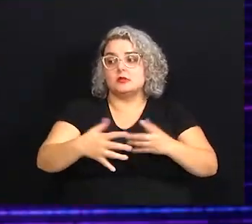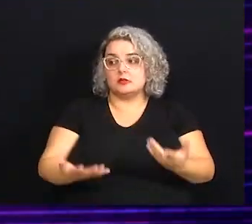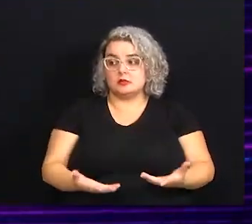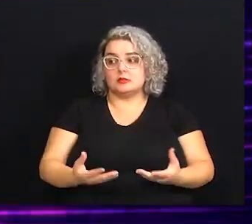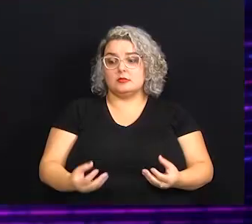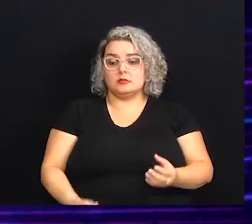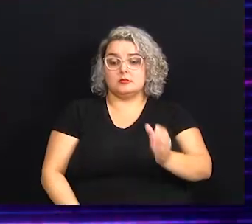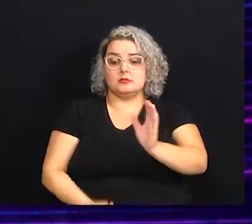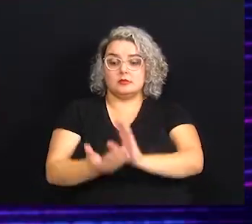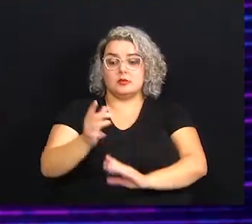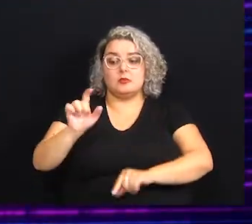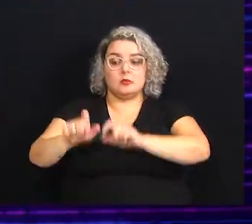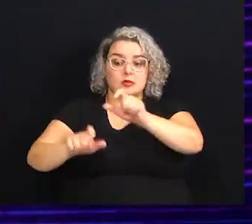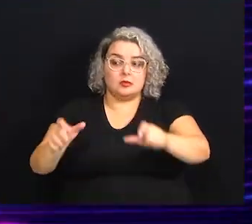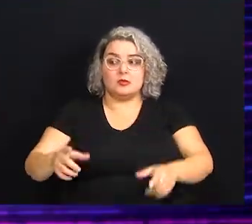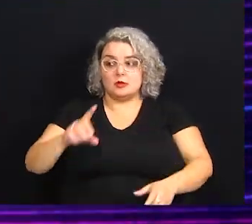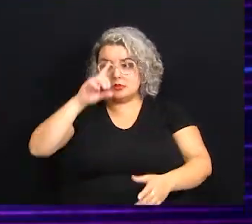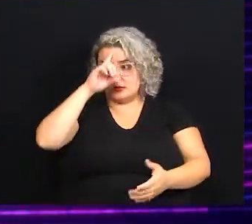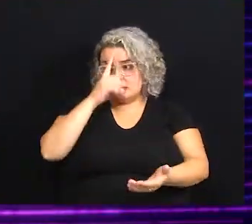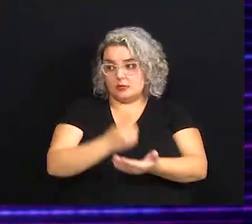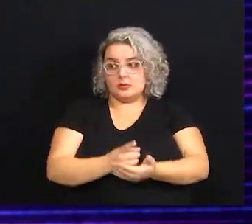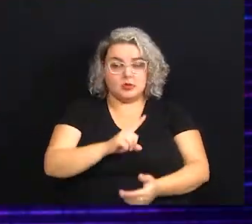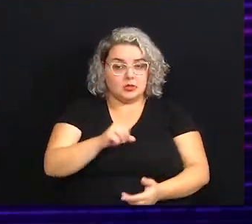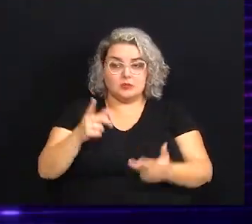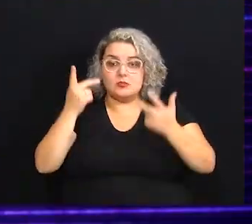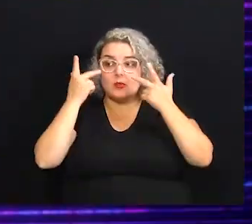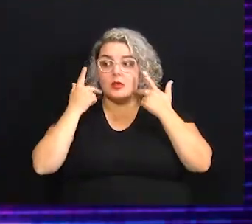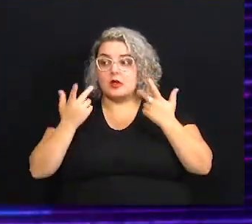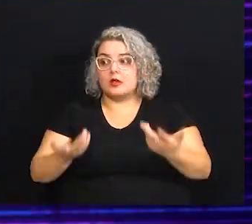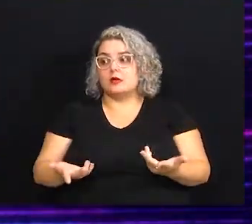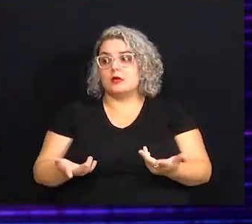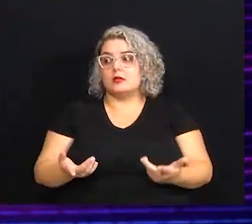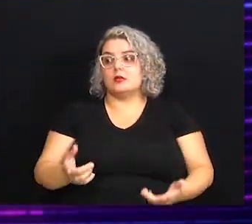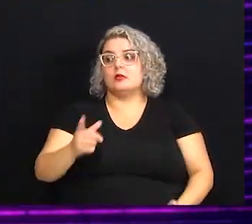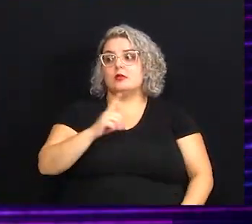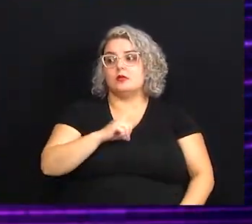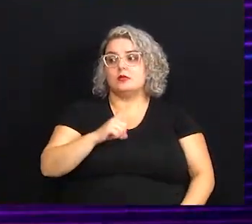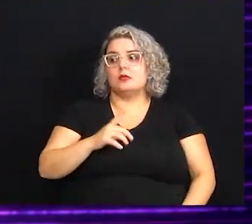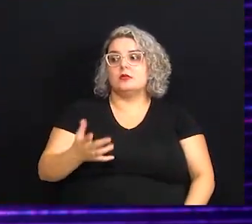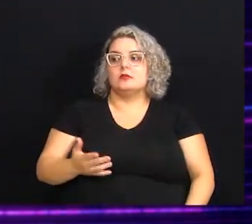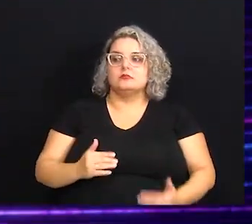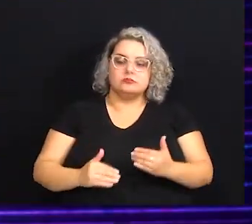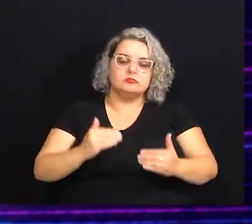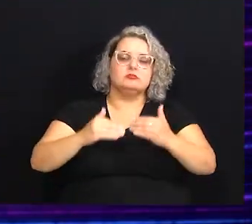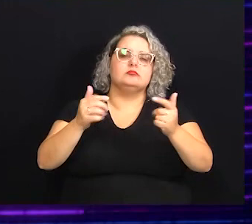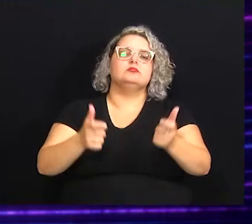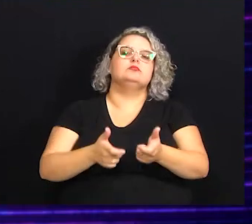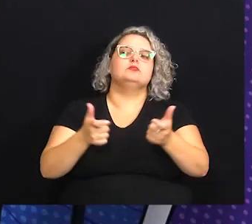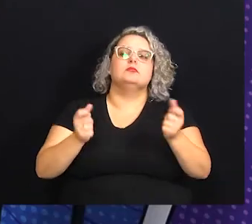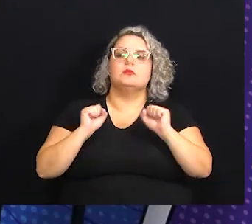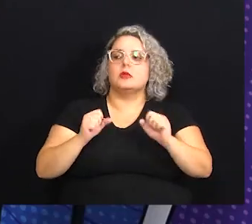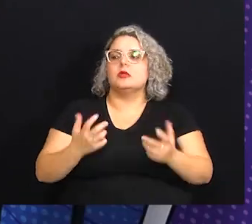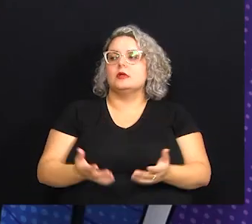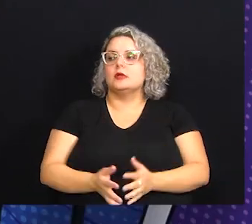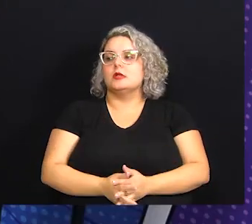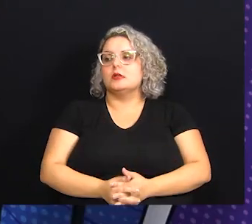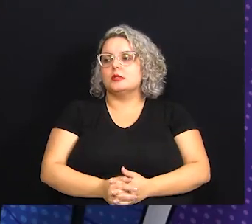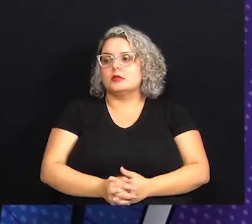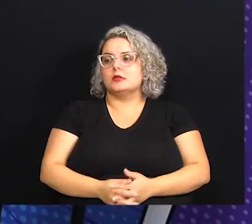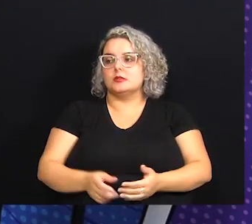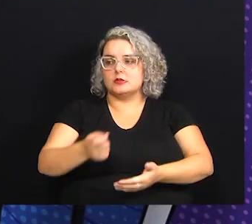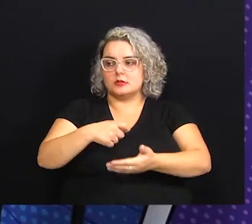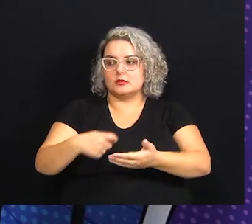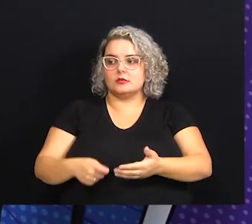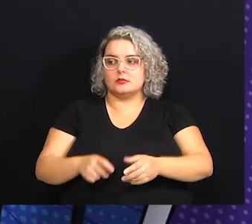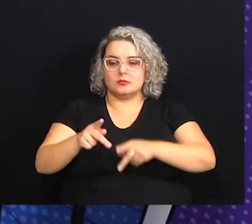ela é instaurada por um outro, que ela é definida, que ela não é natural. Aí nós temos um bom chão para desenvolvimento. Então, se eu escrever